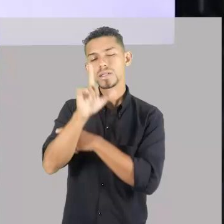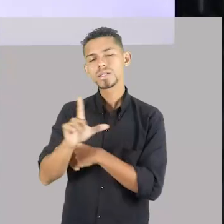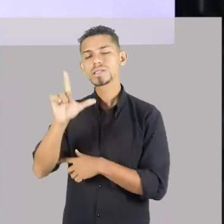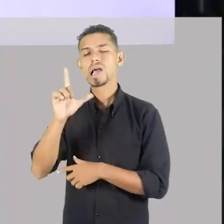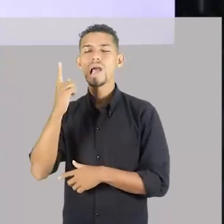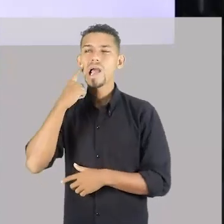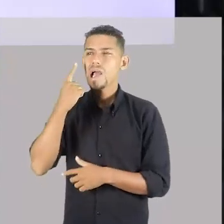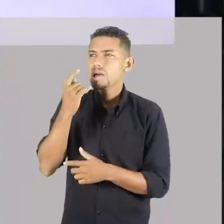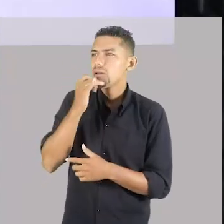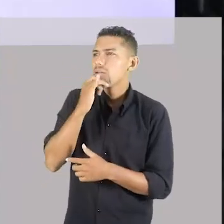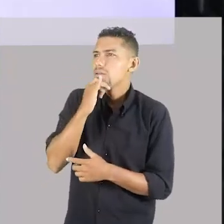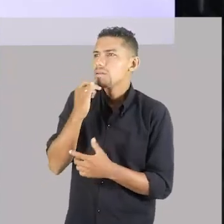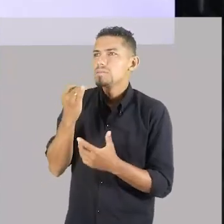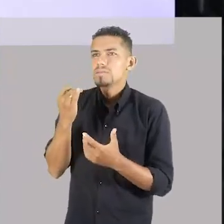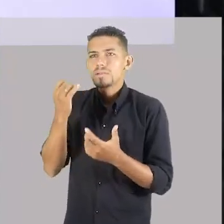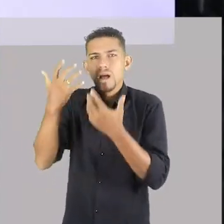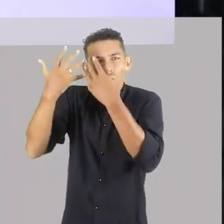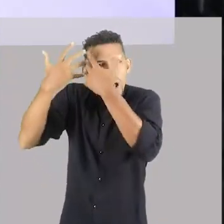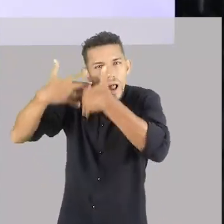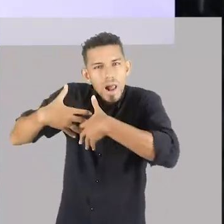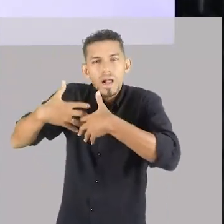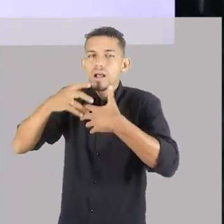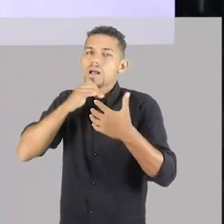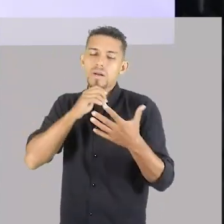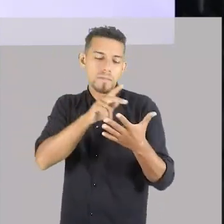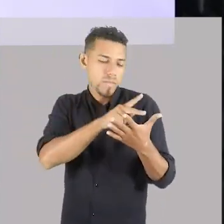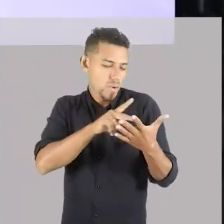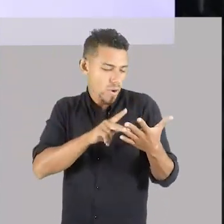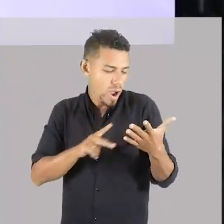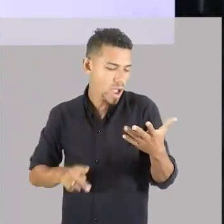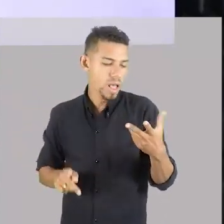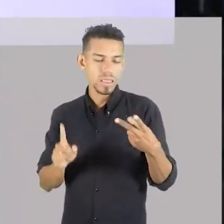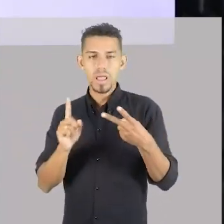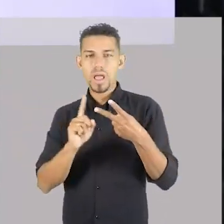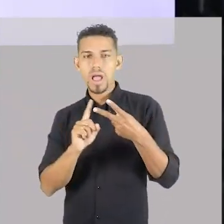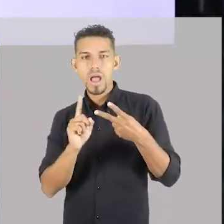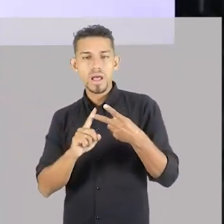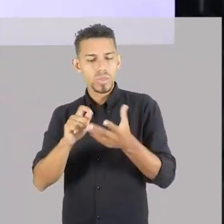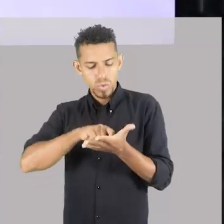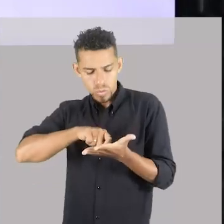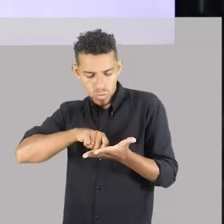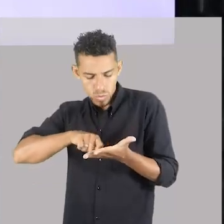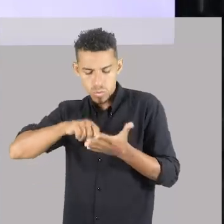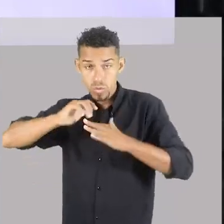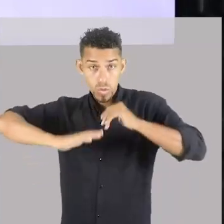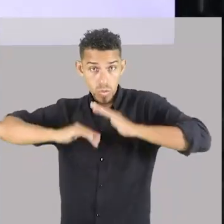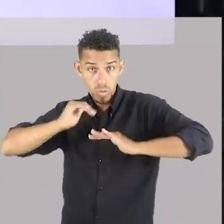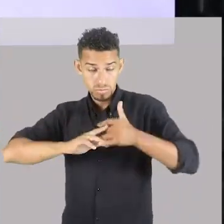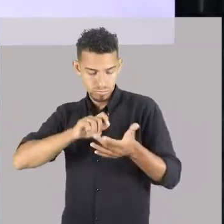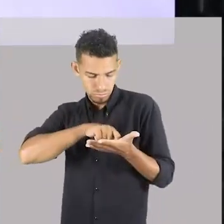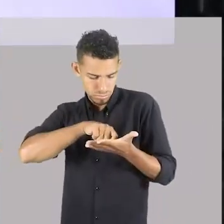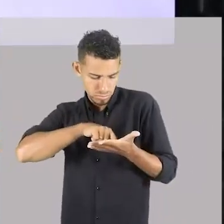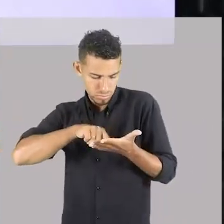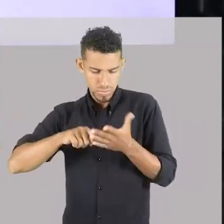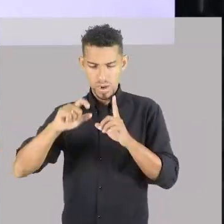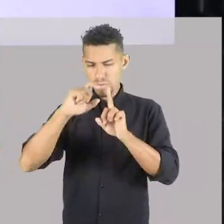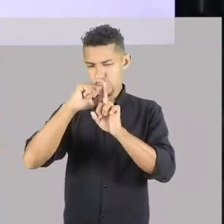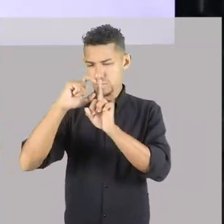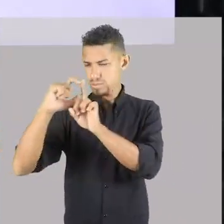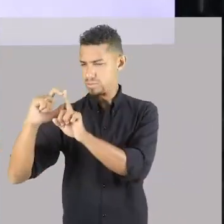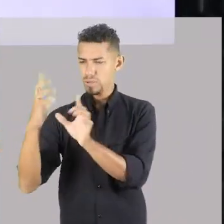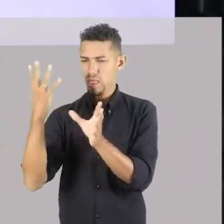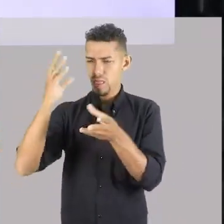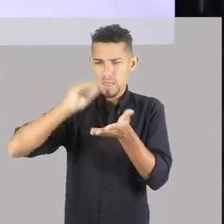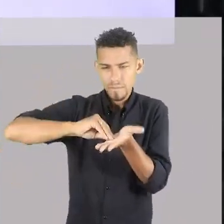é o trabalho, né, do poeta, é o trabalho do escritor, trabalhar a palavra dentro